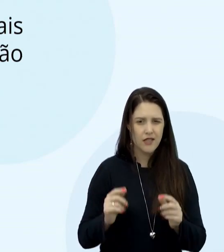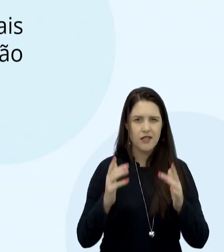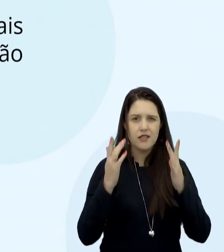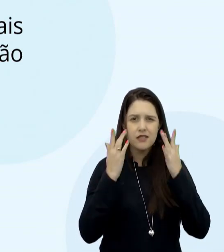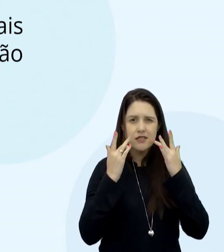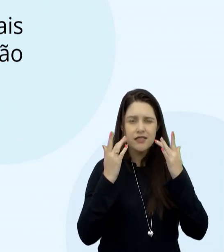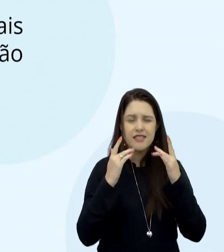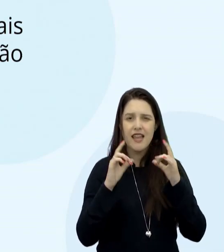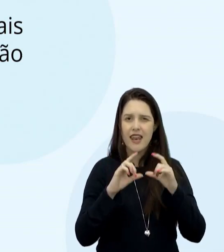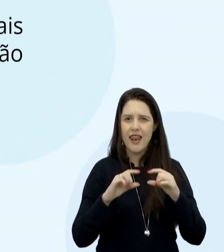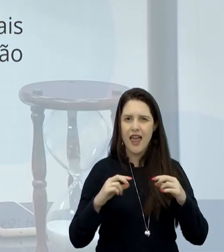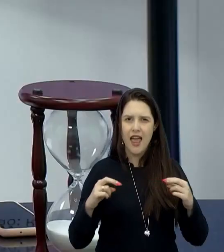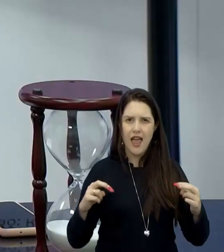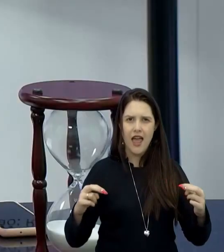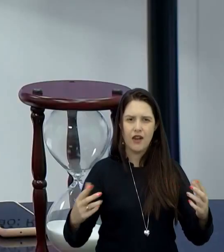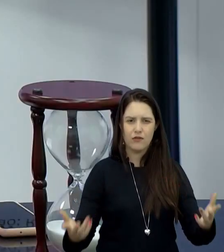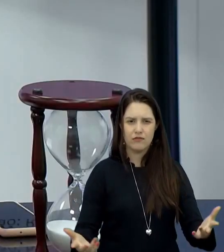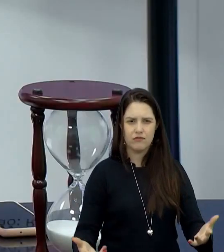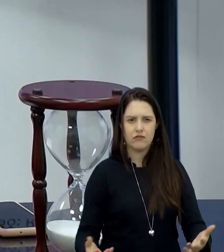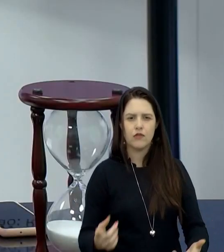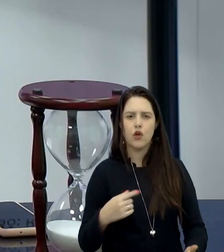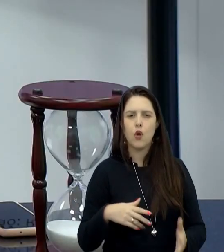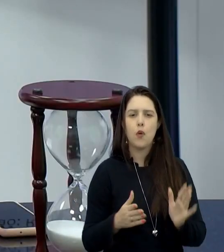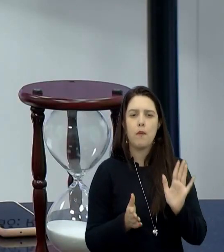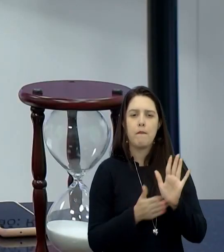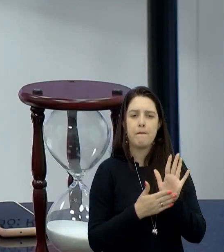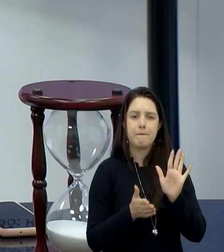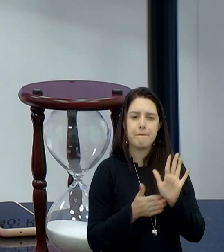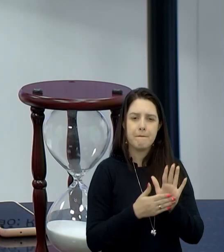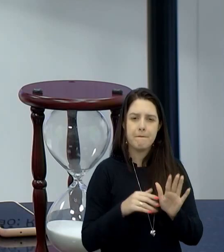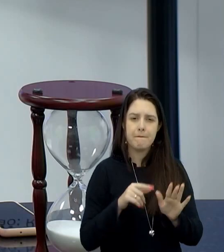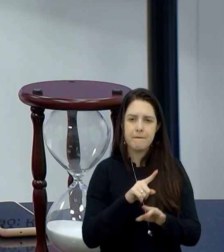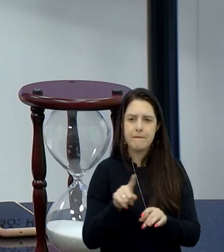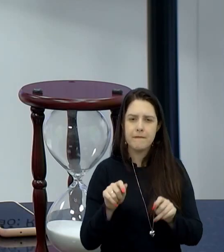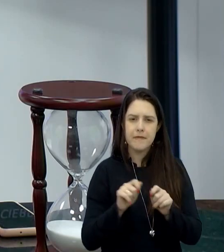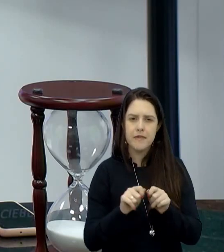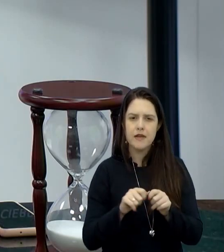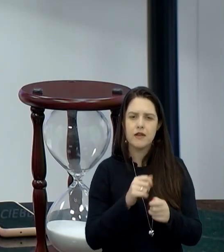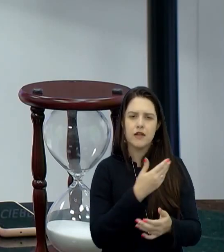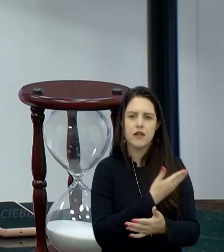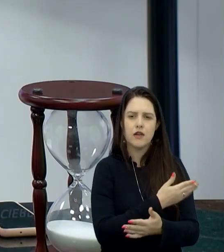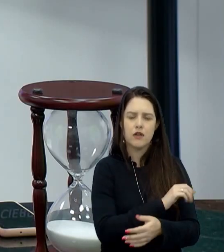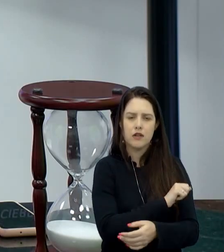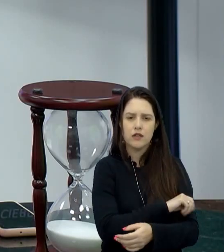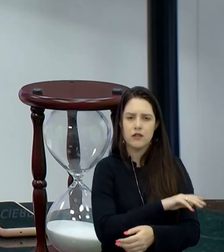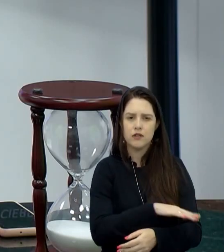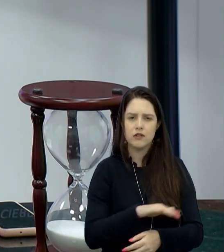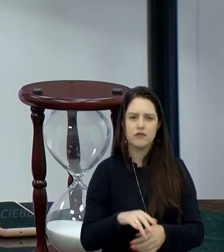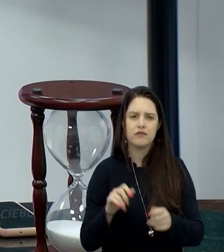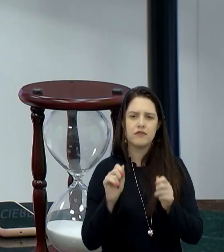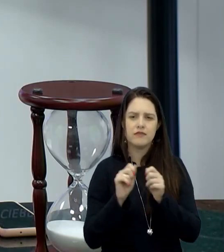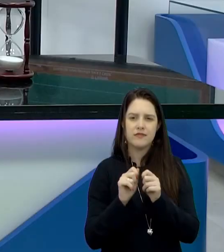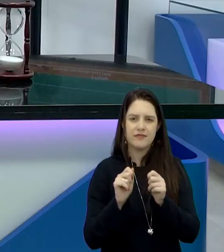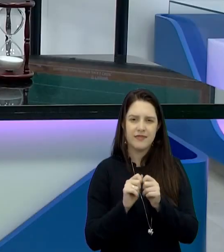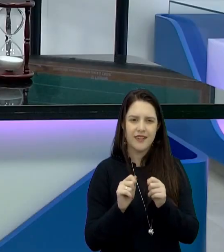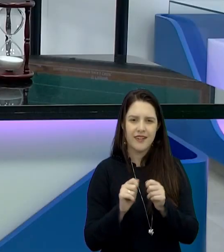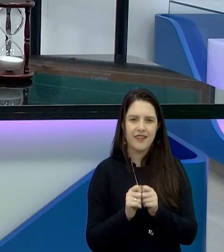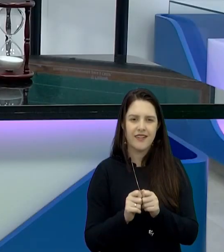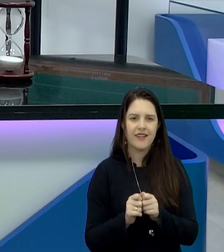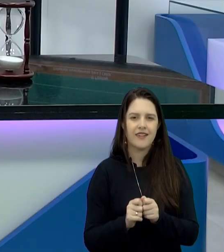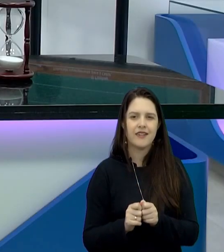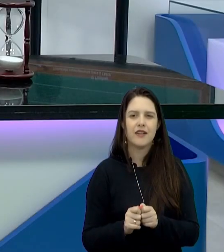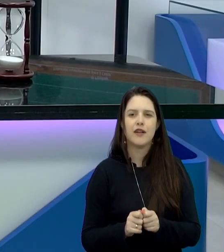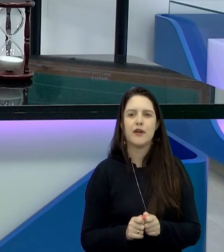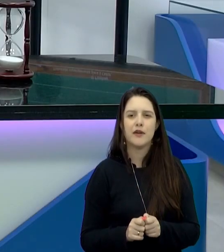racismo digitalizado. E aí nós propomos que vocês, estudantes, fizessem aí um brainstorm. Isso, um